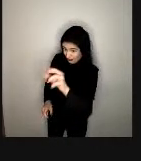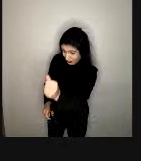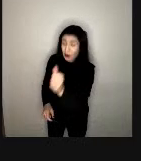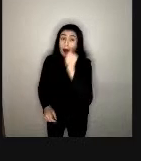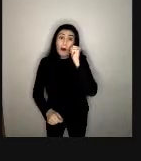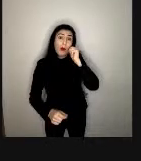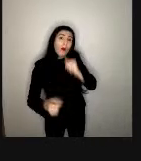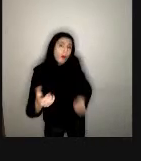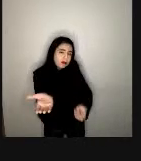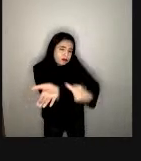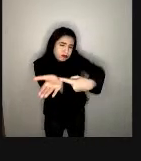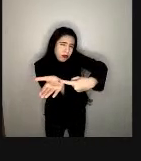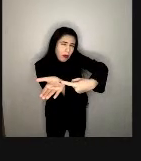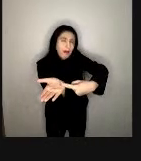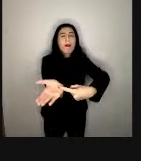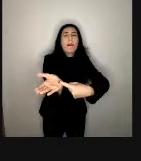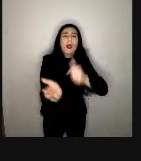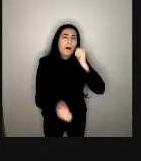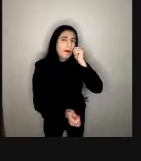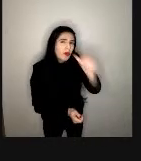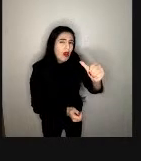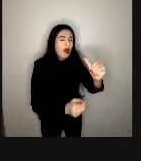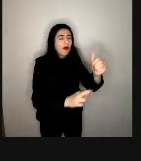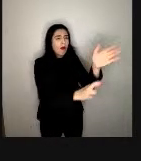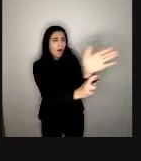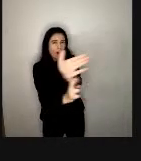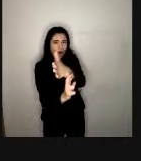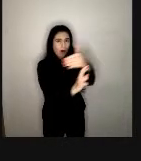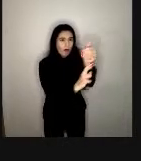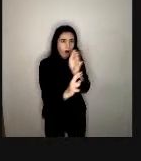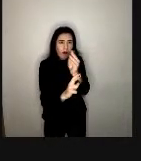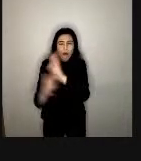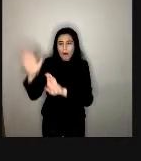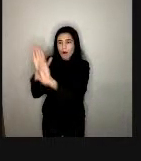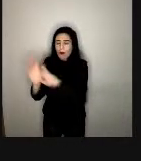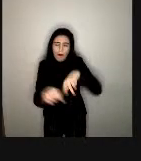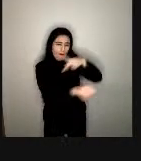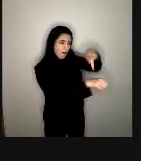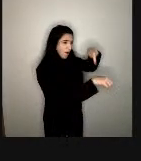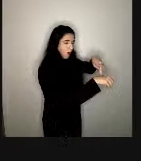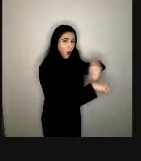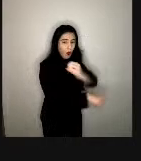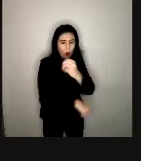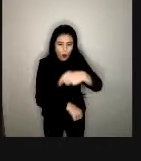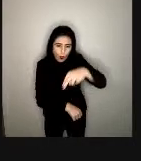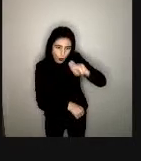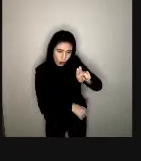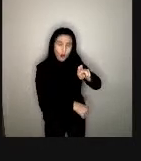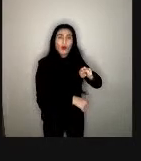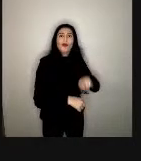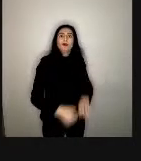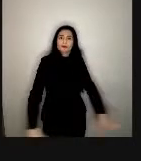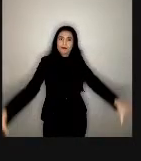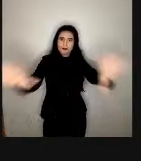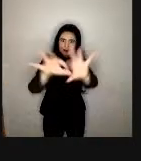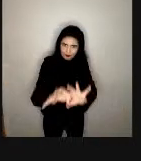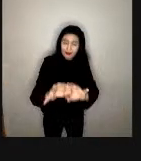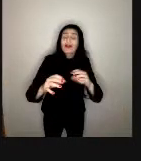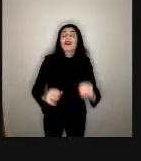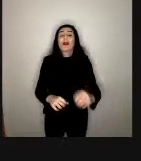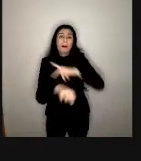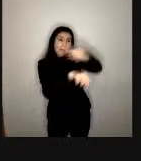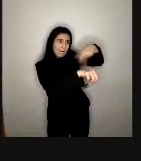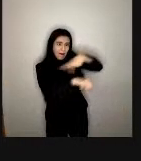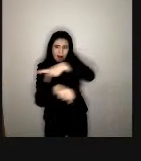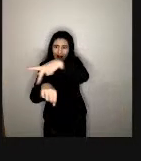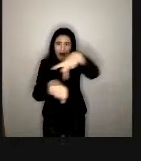que era uma mulher, e no final da conversa presenteou ela com o nosso livro. Ela ficou encantada e sugeriu que a gente